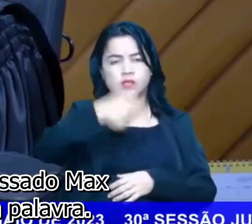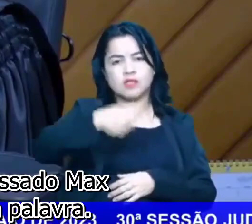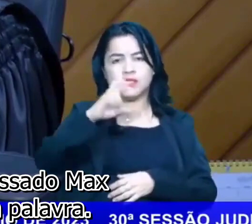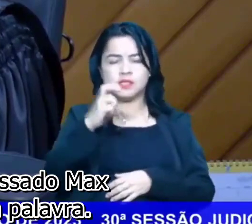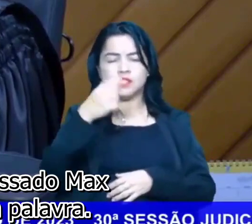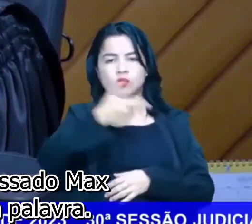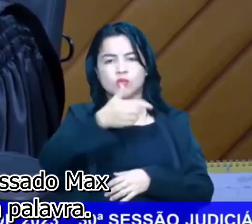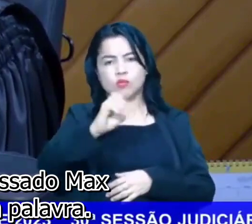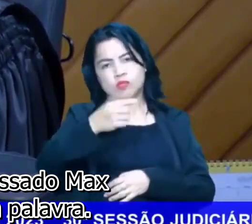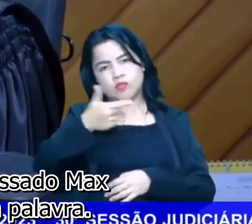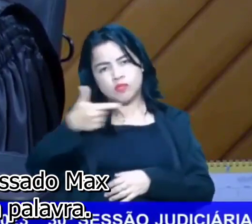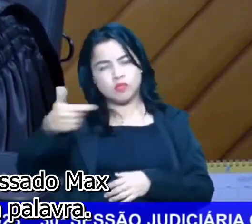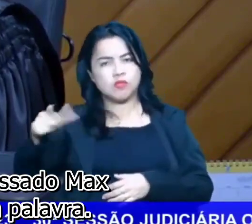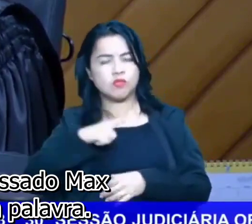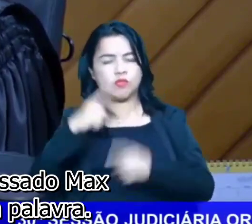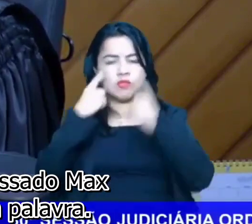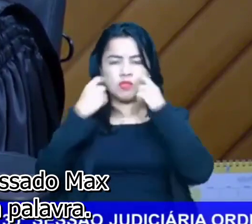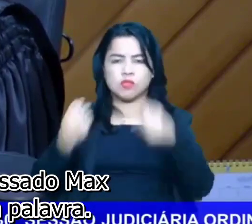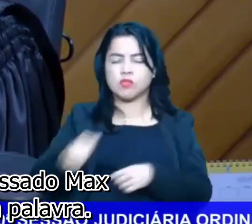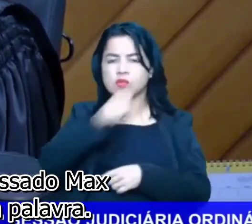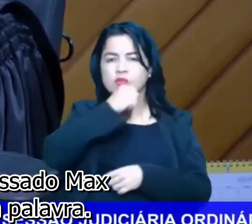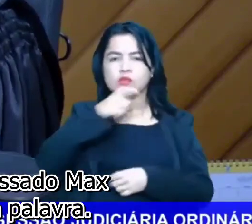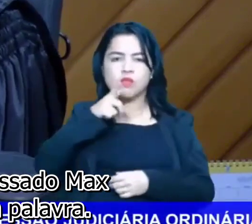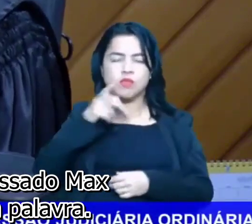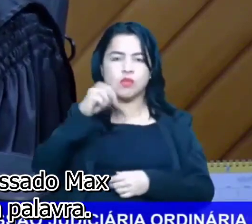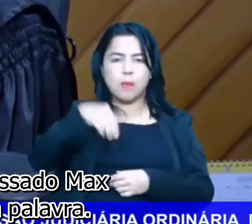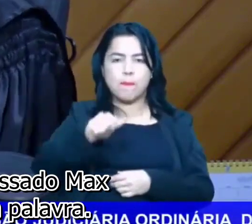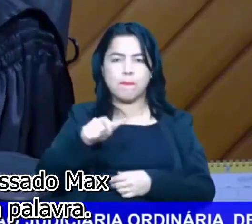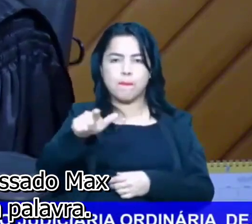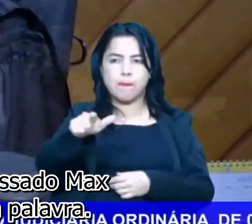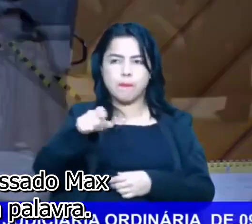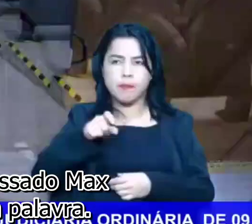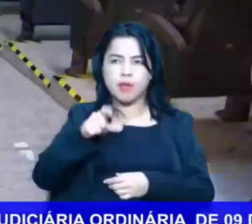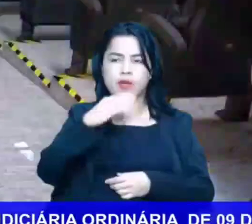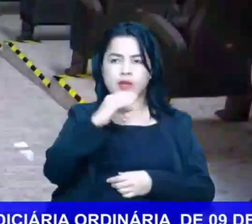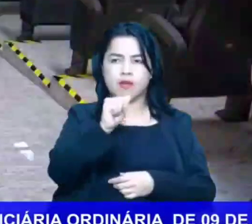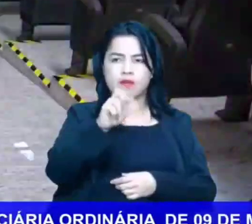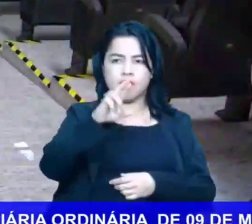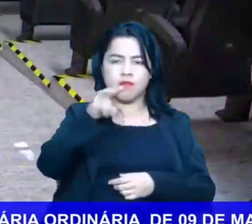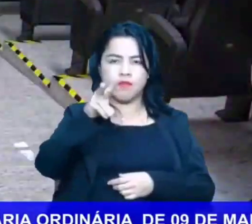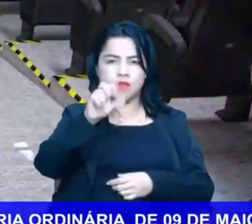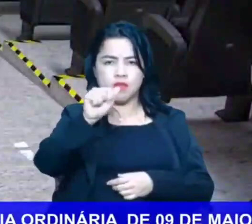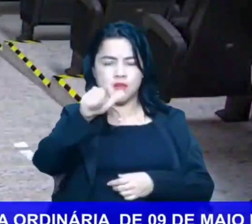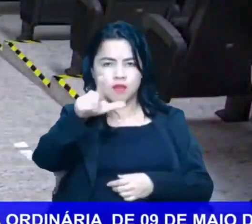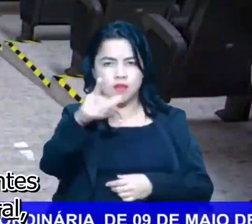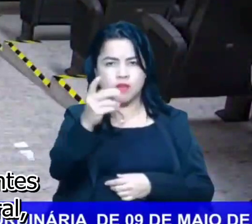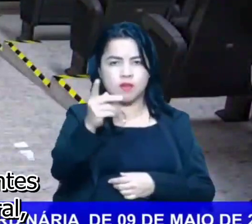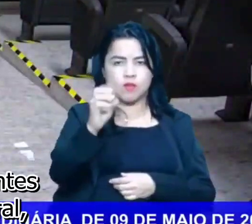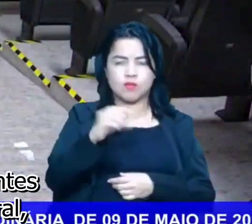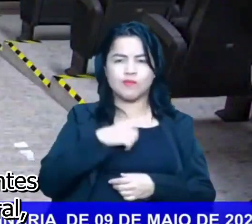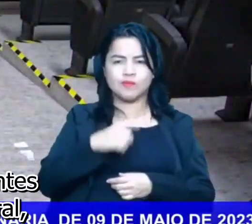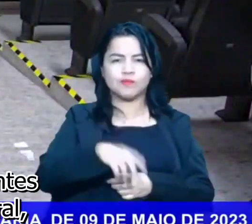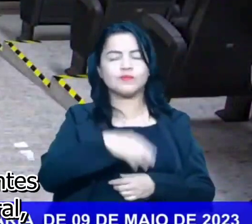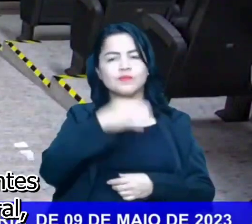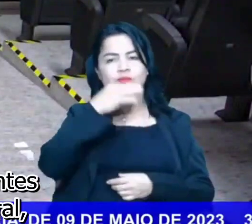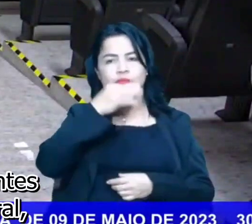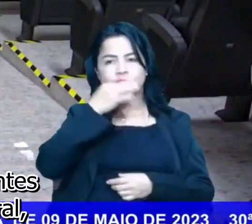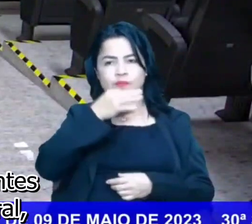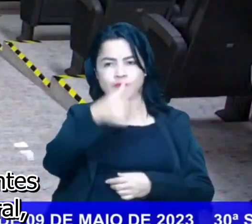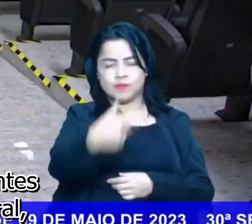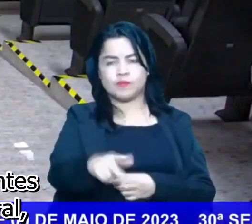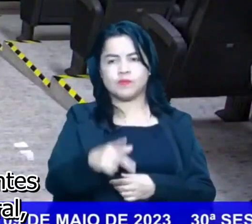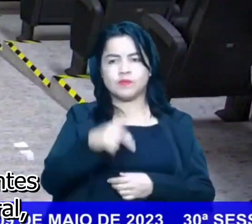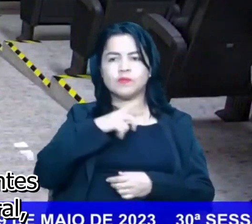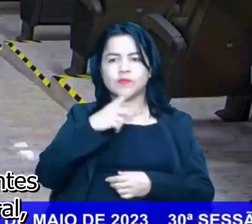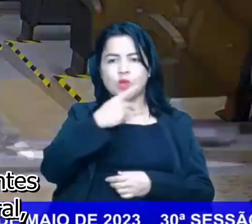2022. Origem Macapá, interessado Max Carvalho Soares. Vossa Excelência está com a palavra. Excelentíssimo senhor presidente,